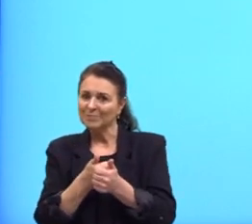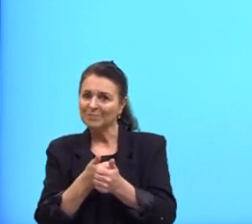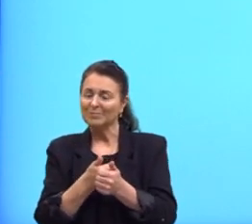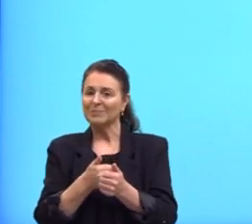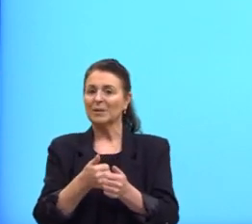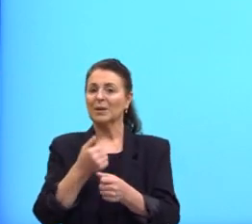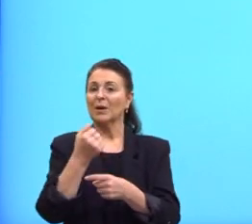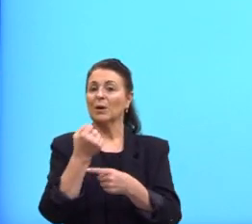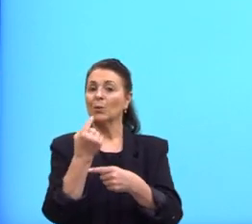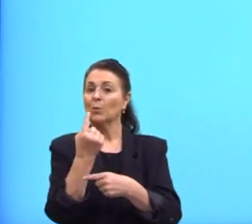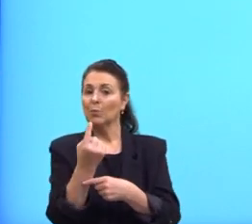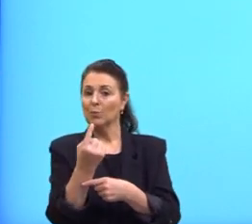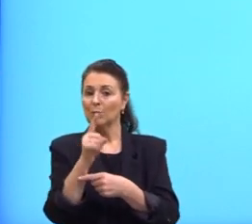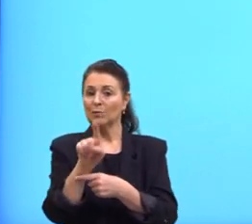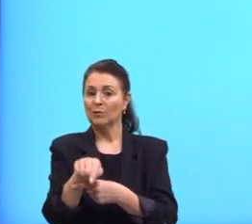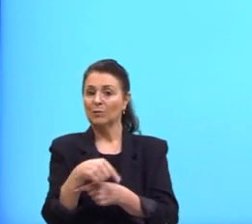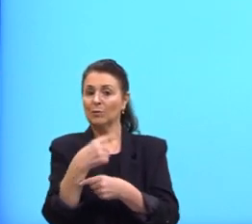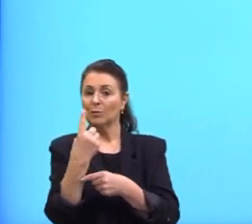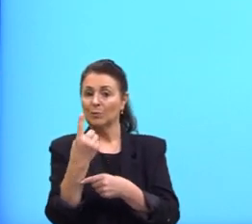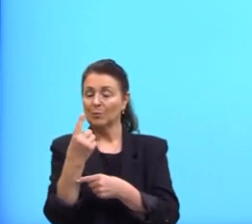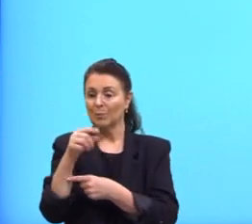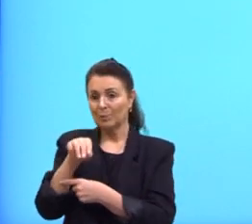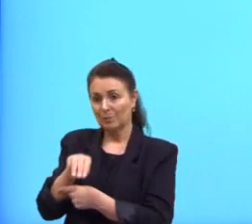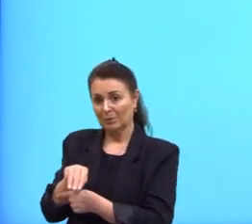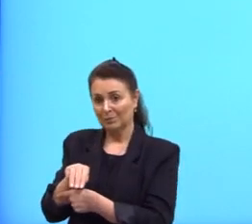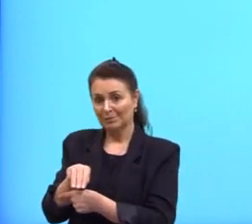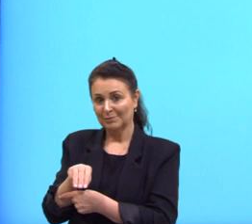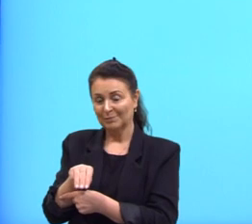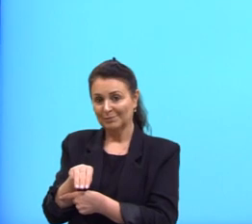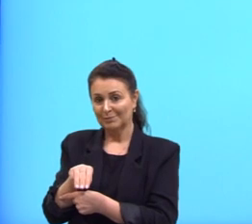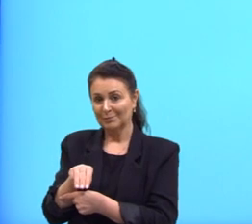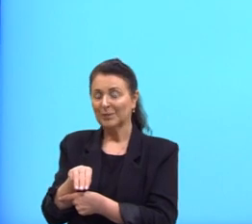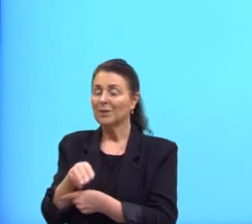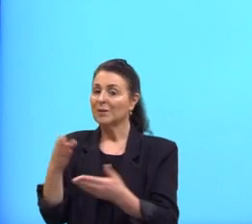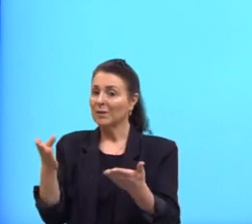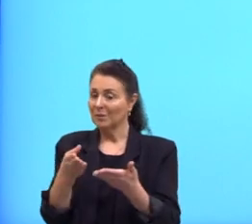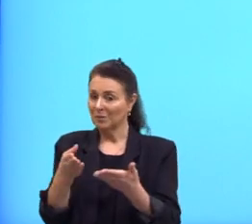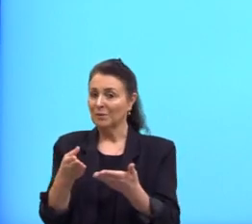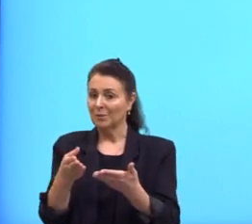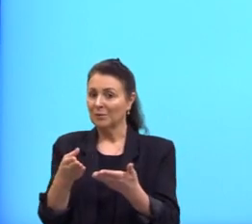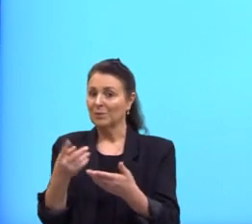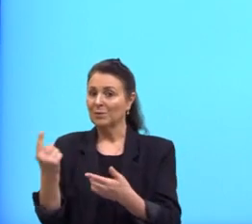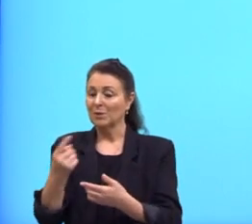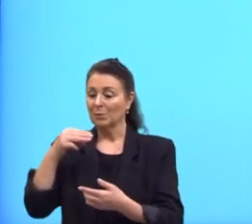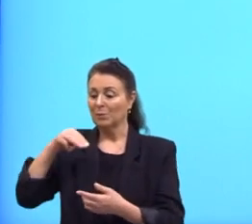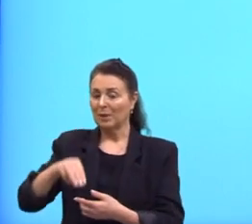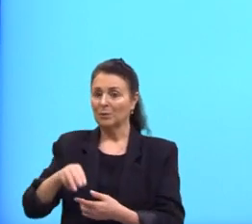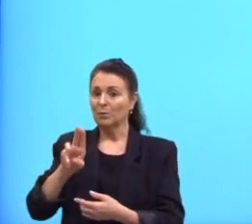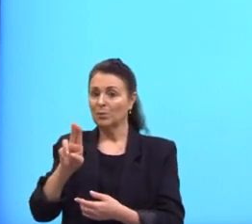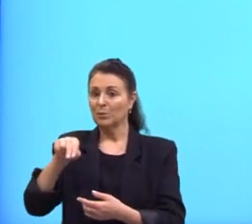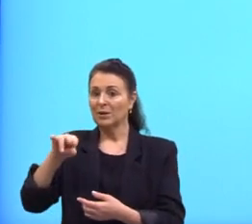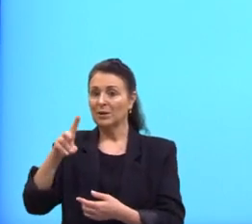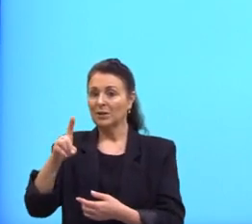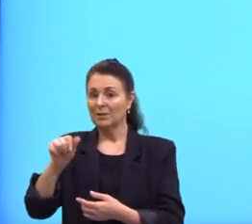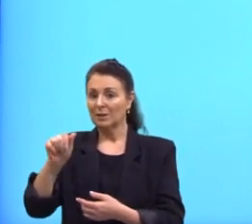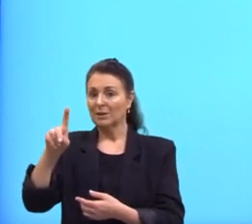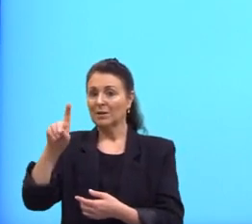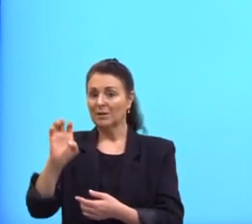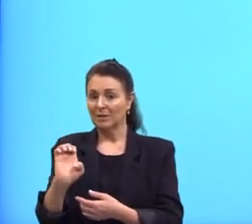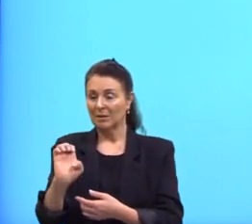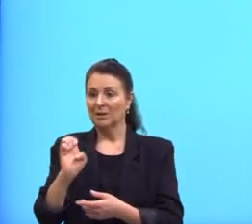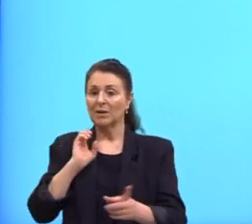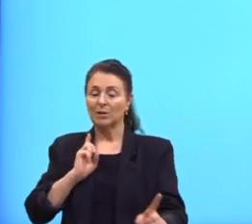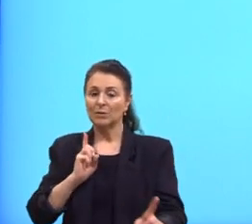então ali 1,1 metro que a unidade que nós estamos trabalhando Que bom